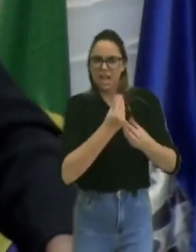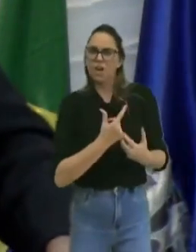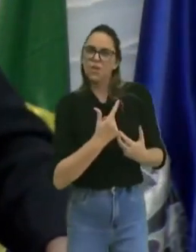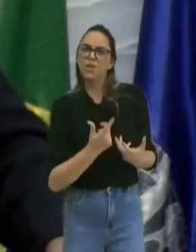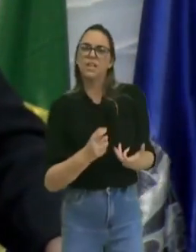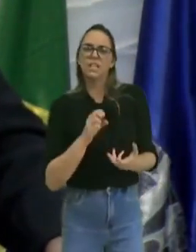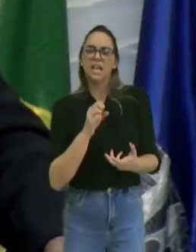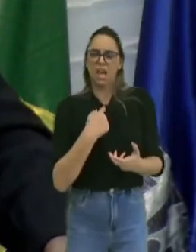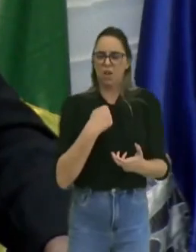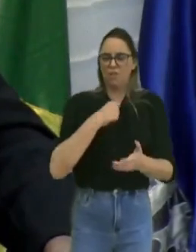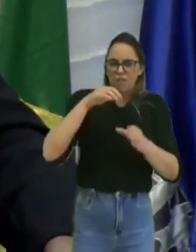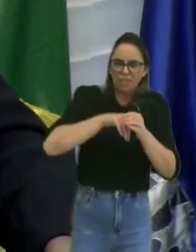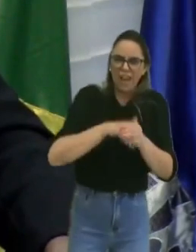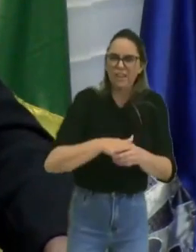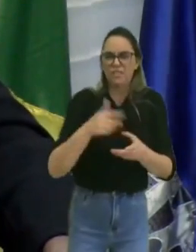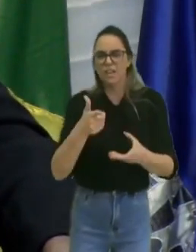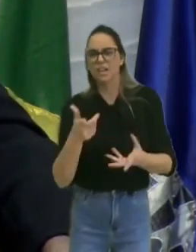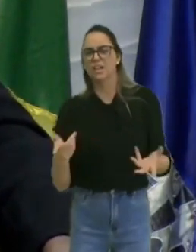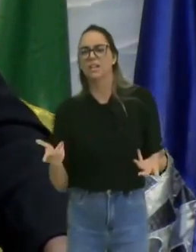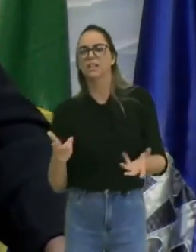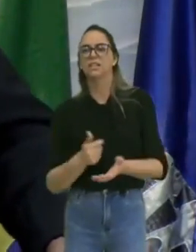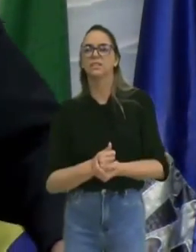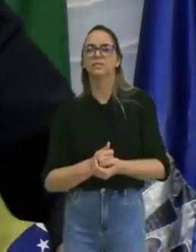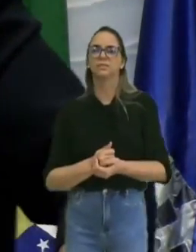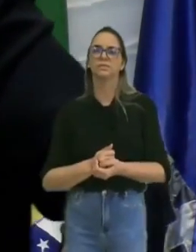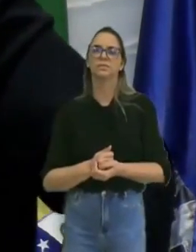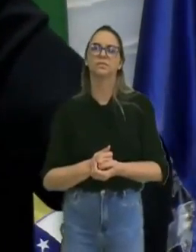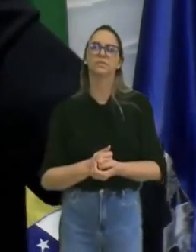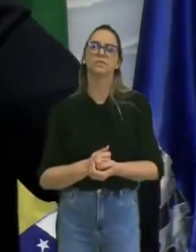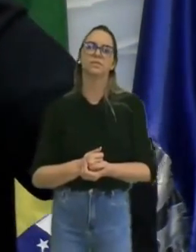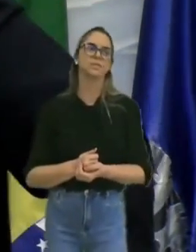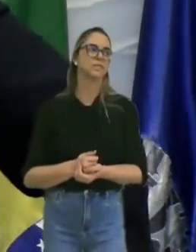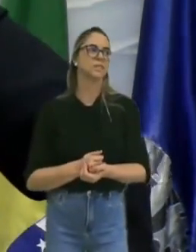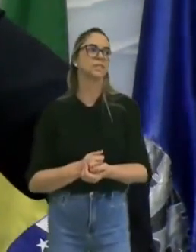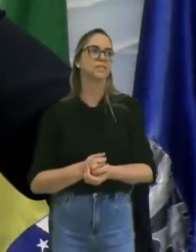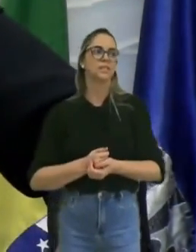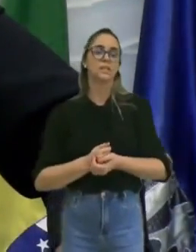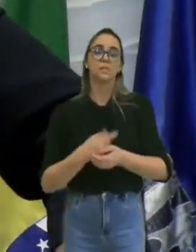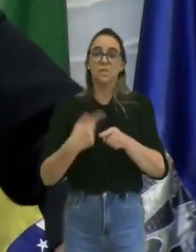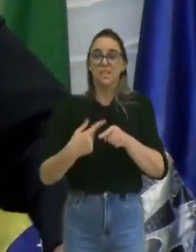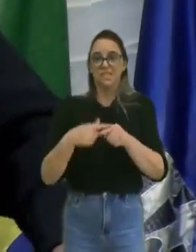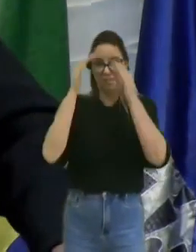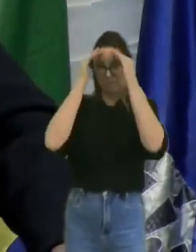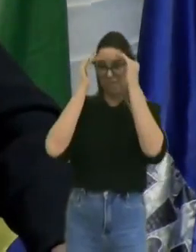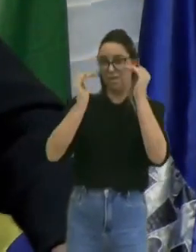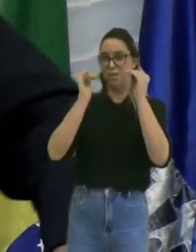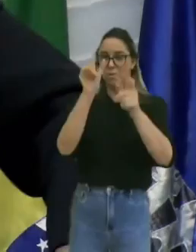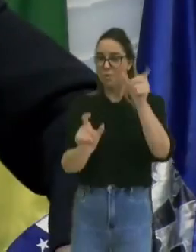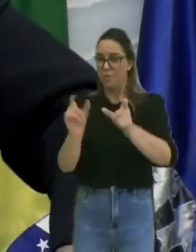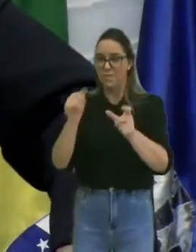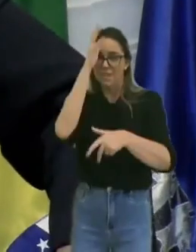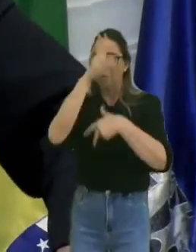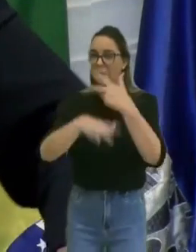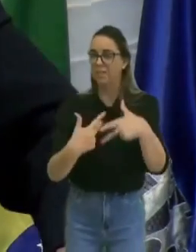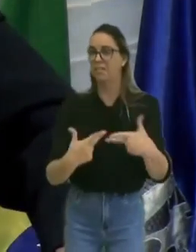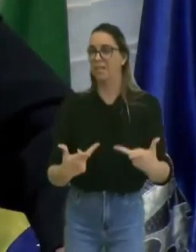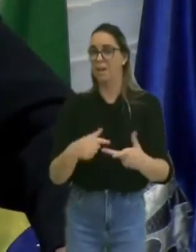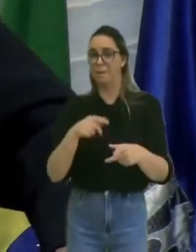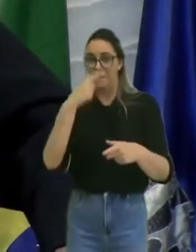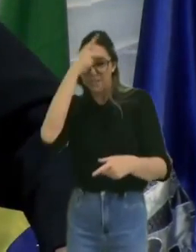vocês. Por que eu não voto em vocês? Porque você não respeita os pobres de São Bento do Una. Aquele pessoal que